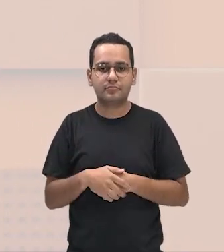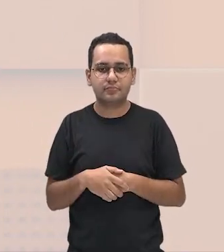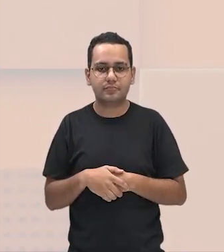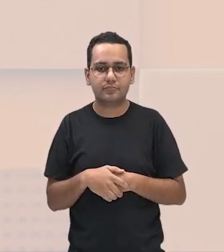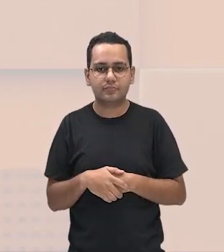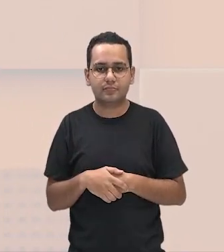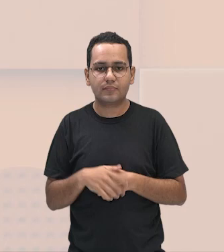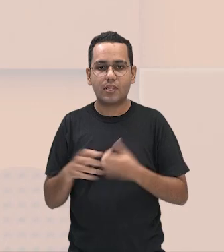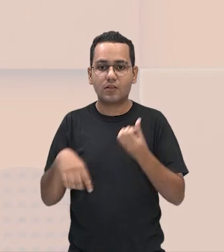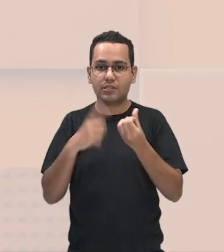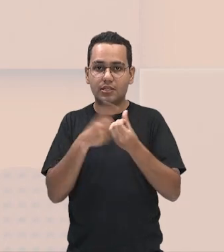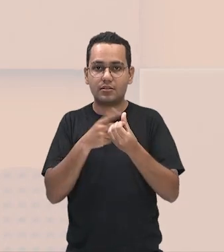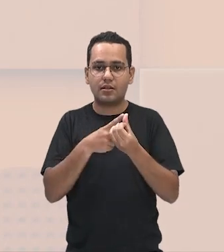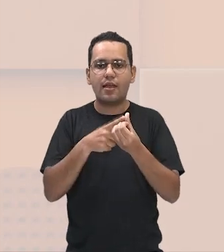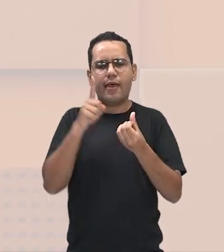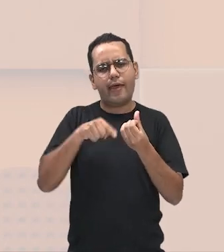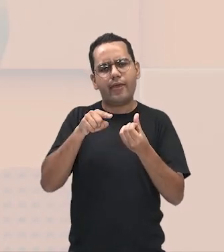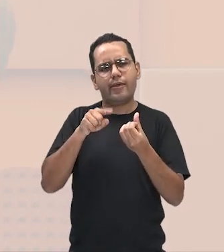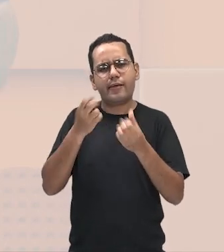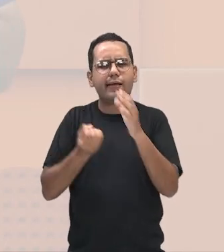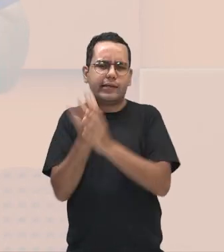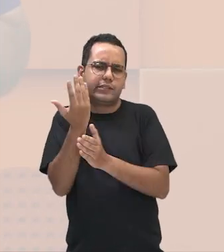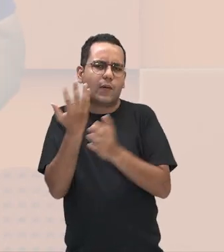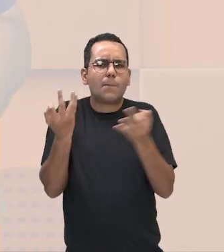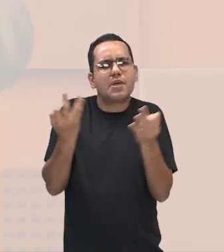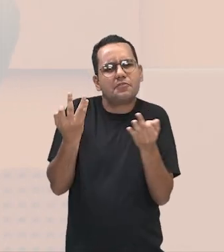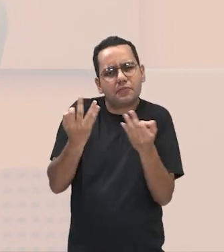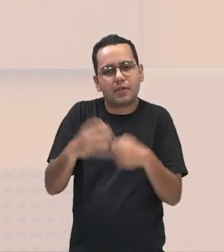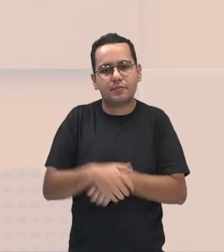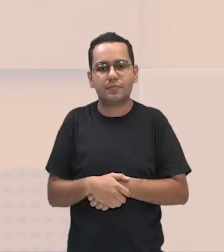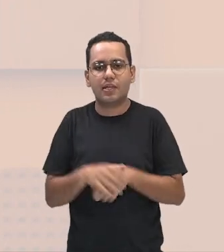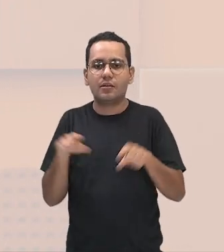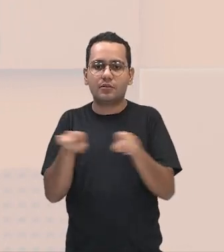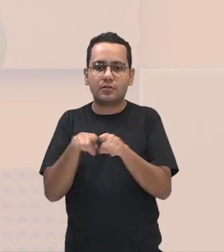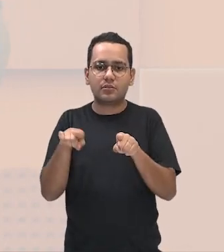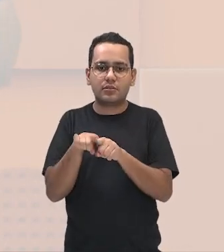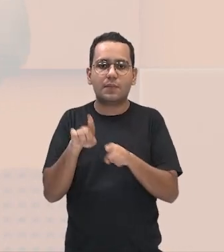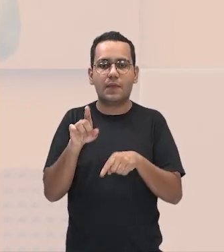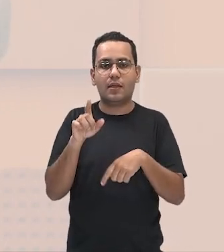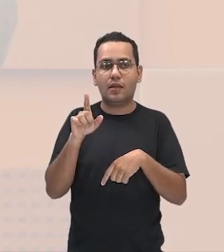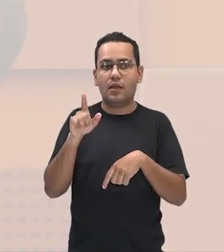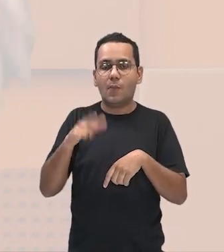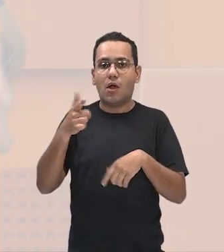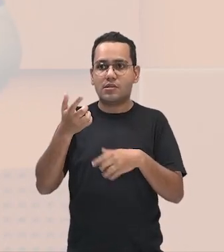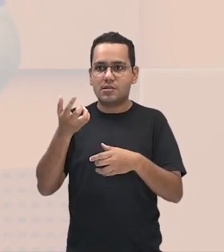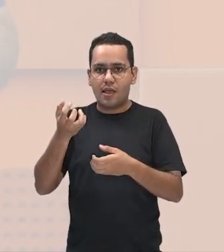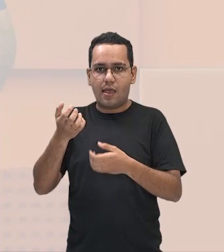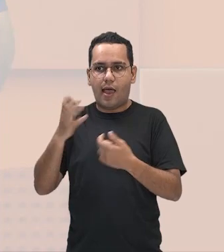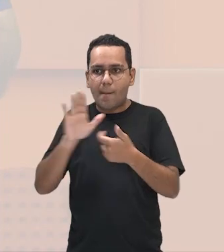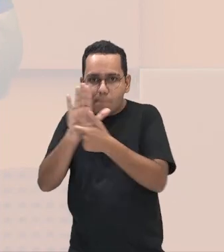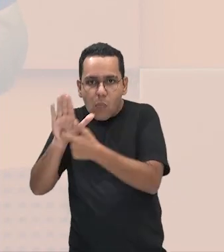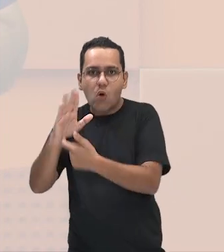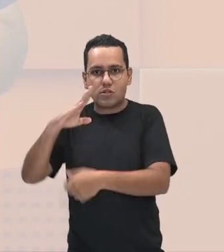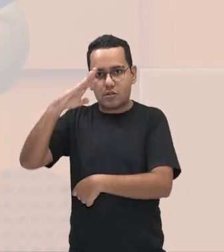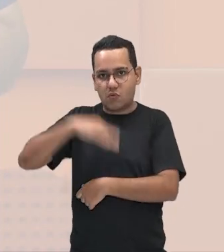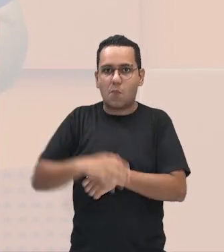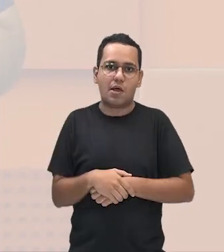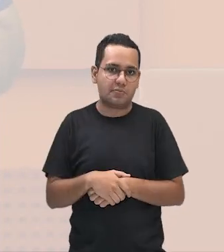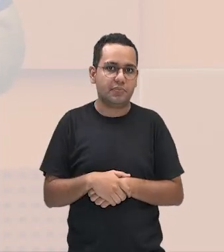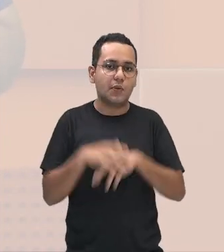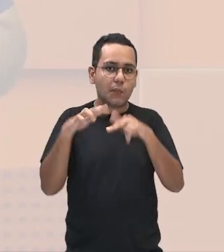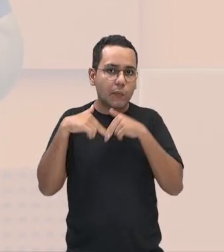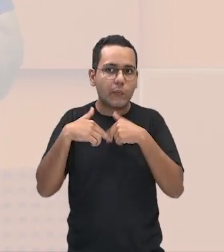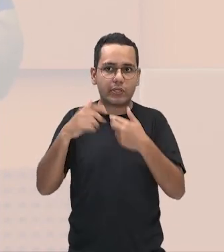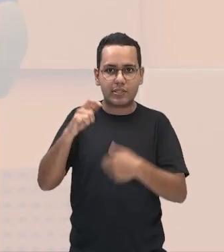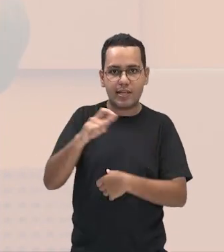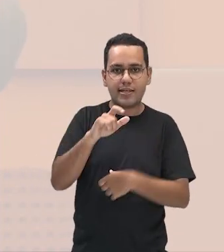isso à perfeição, mas podia tornar-se também o quê? A manifestação do mal. Por exemplo, o anticristo é o número